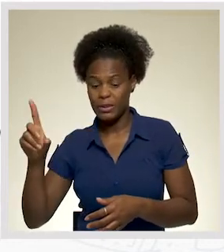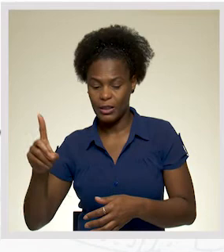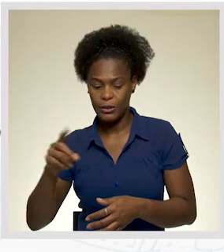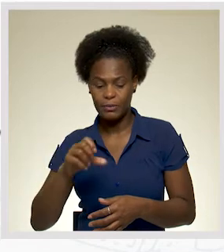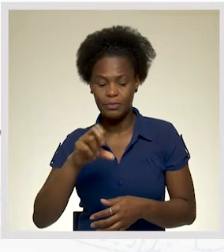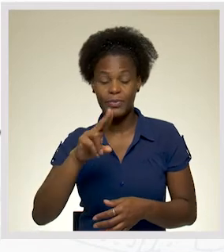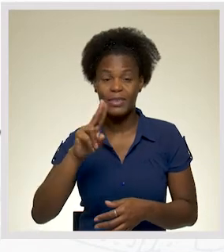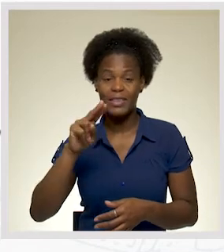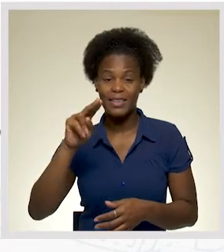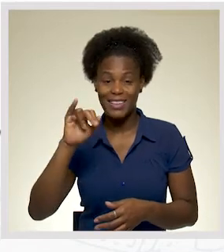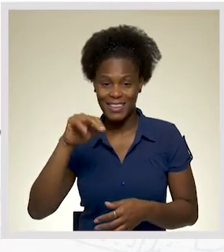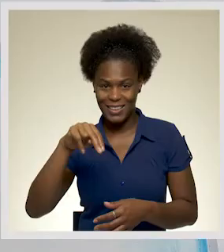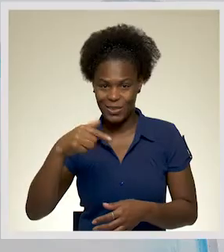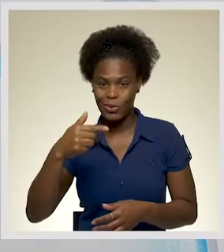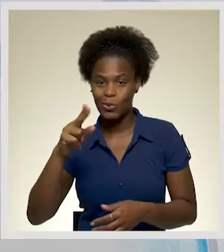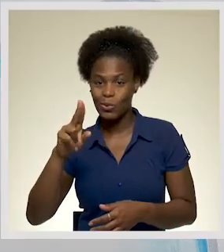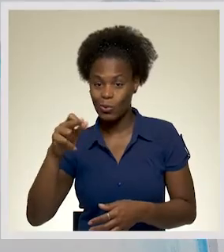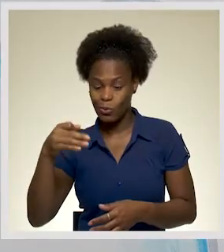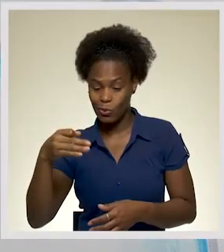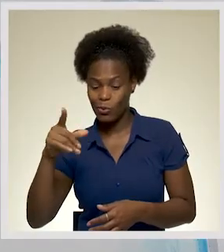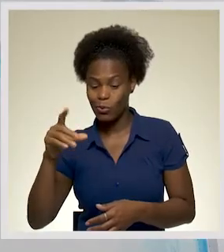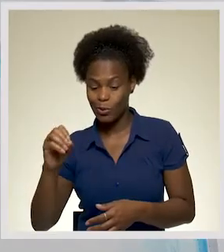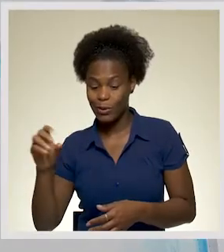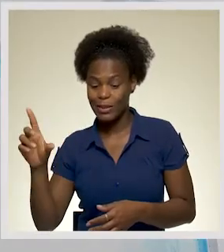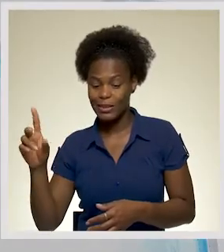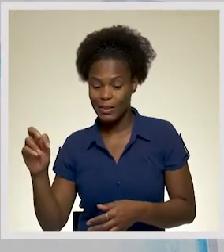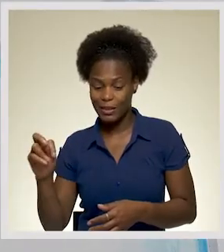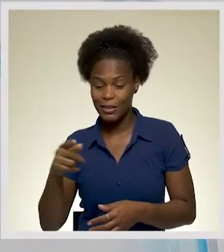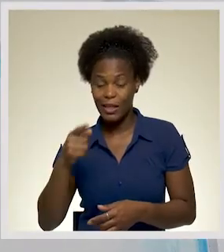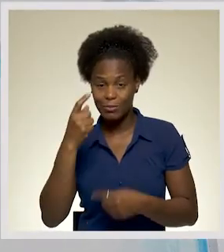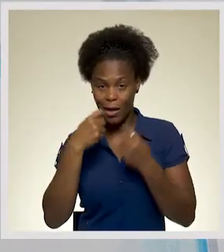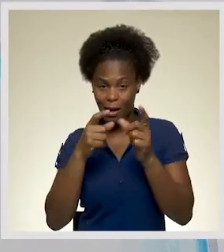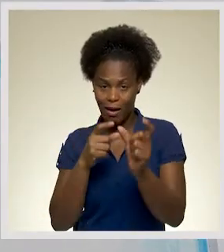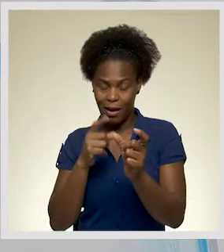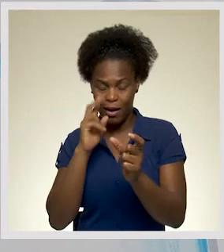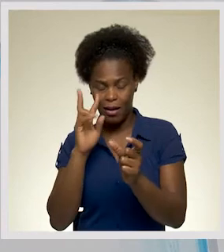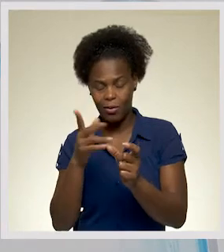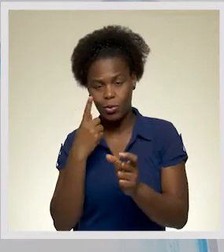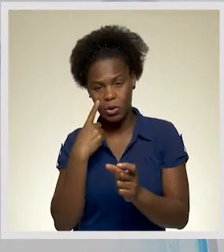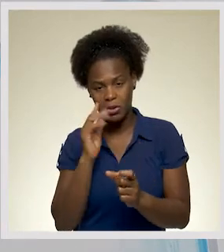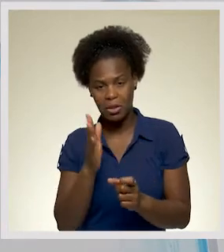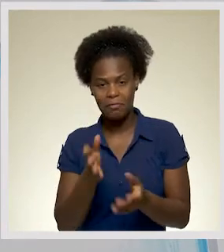3. E as expressões já conhecem. Então, vamos lá.